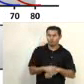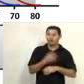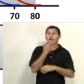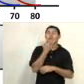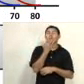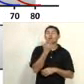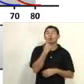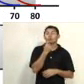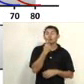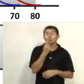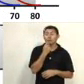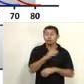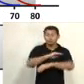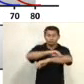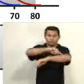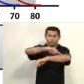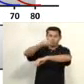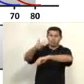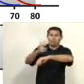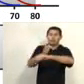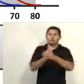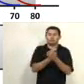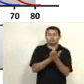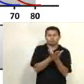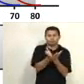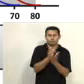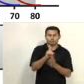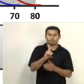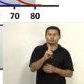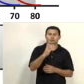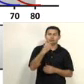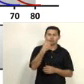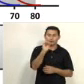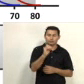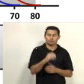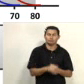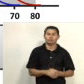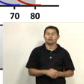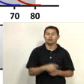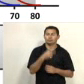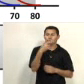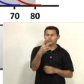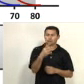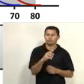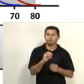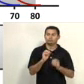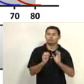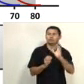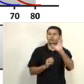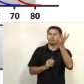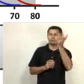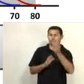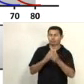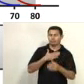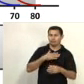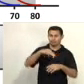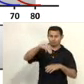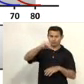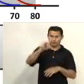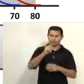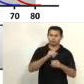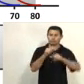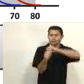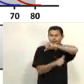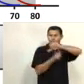vermelha, que justamente define essa nova situação, situação 2, o que ocorreu? A minha média ela